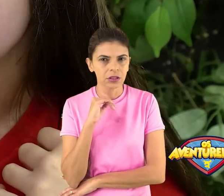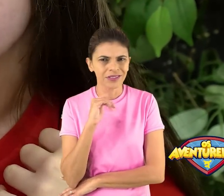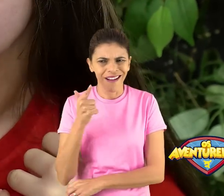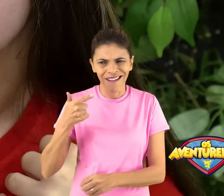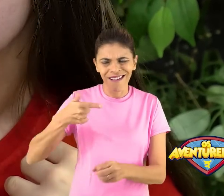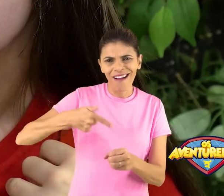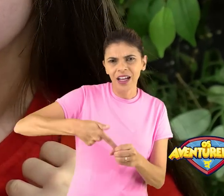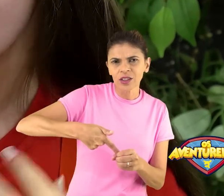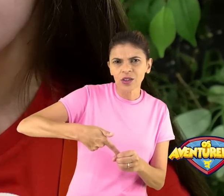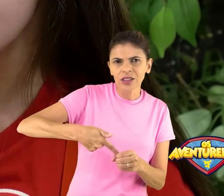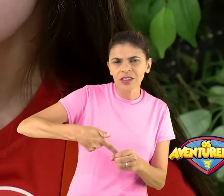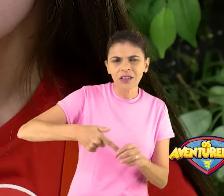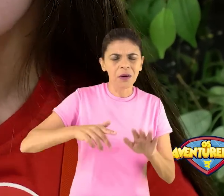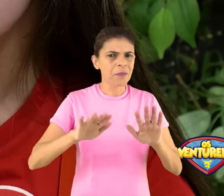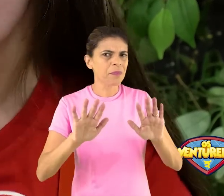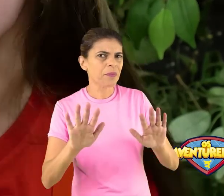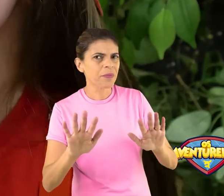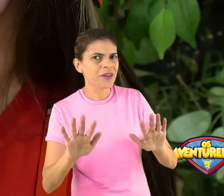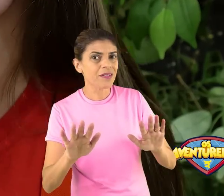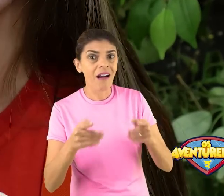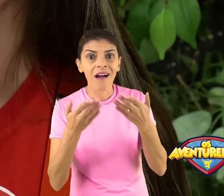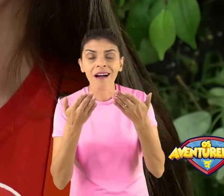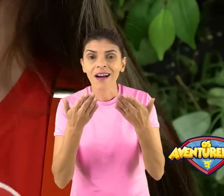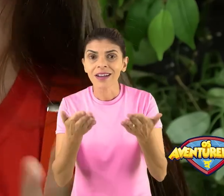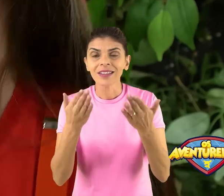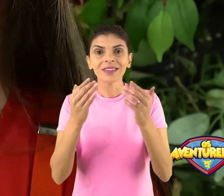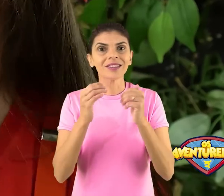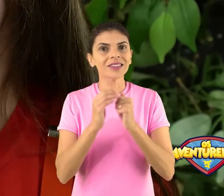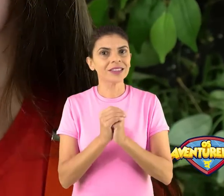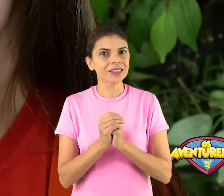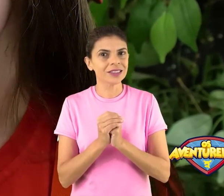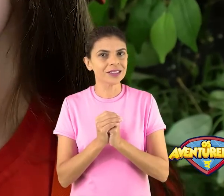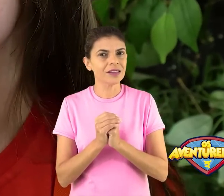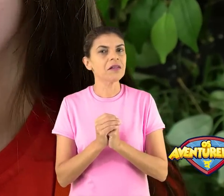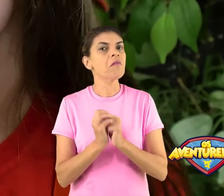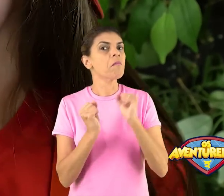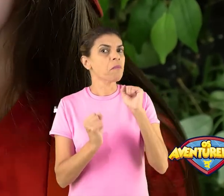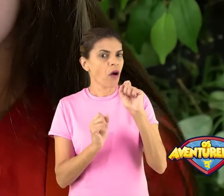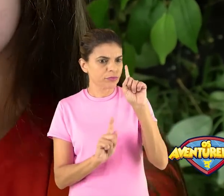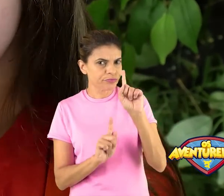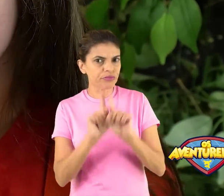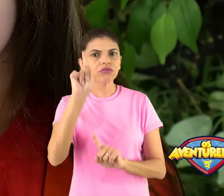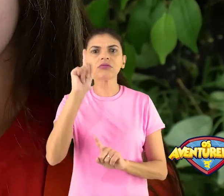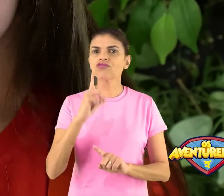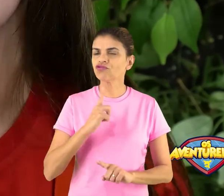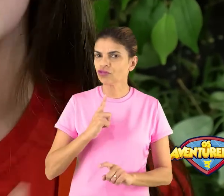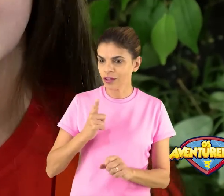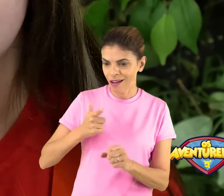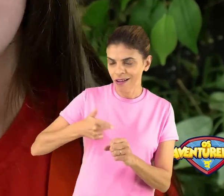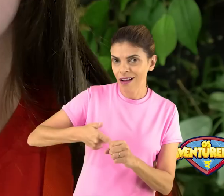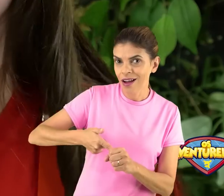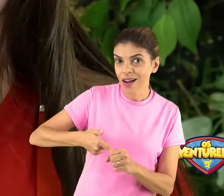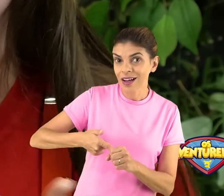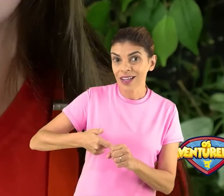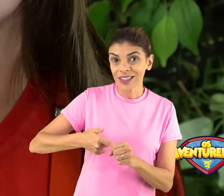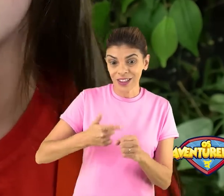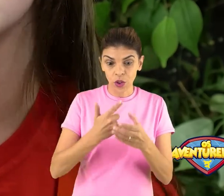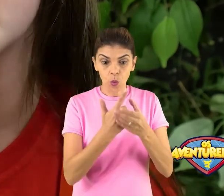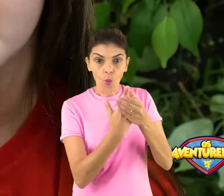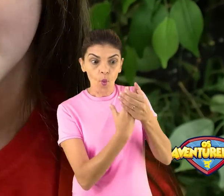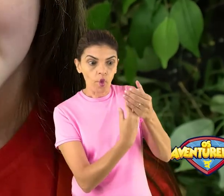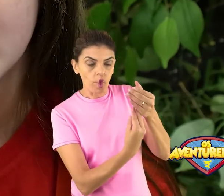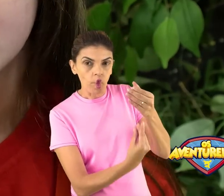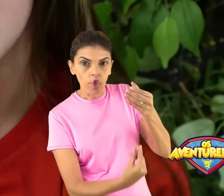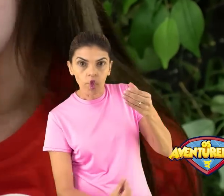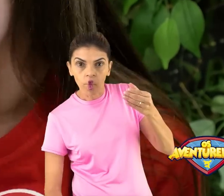Gasolina? Peraí É isso! O míssil também funciona como gasolina Se a gente tirar todo o